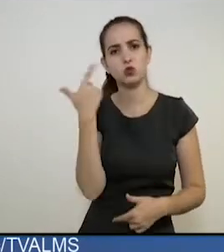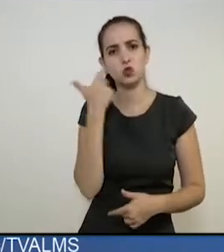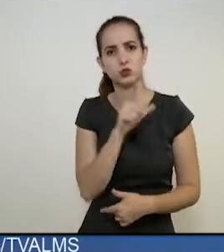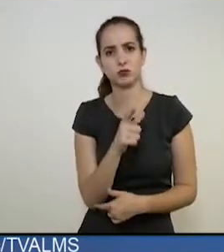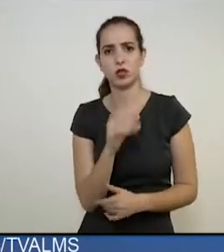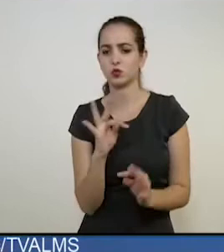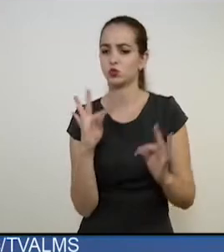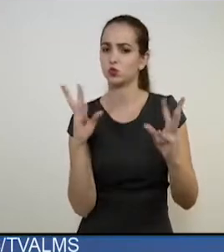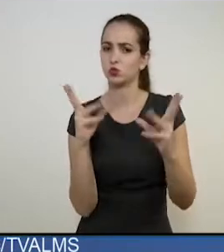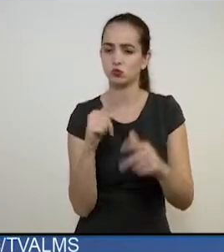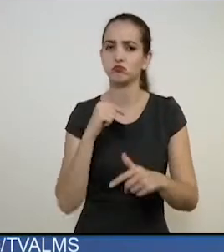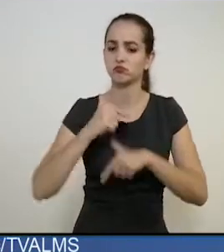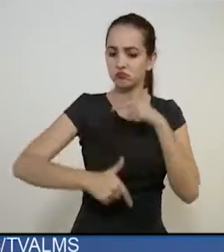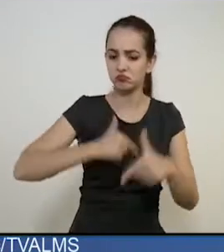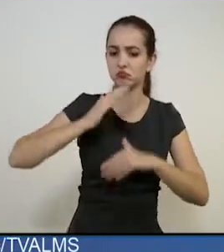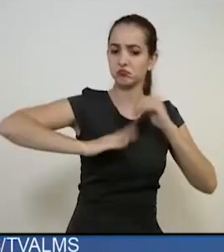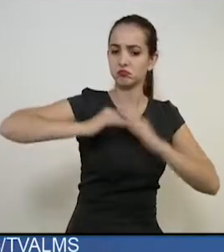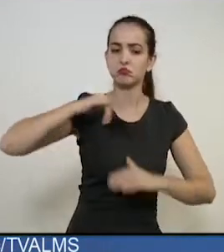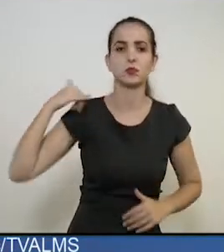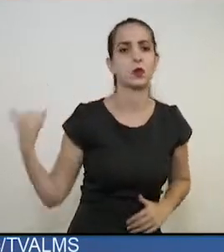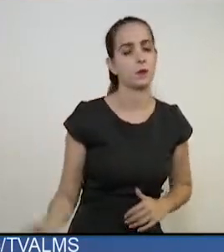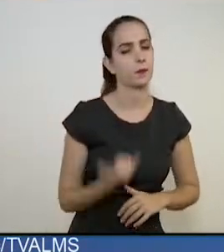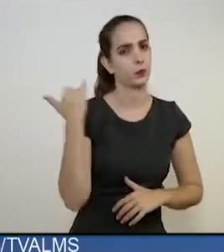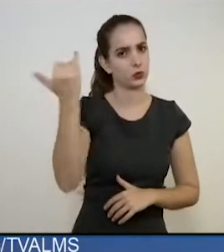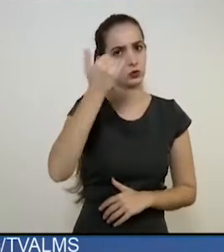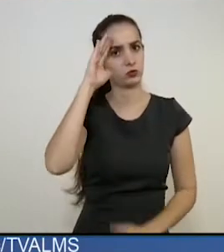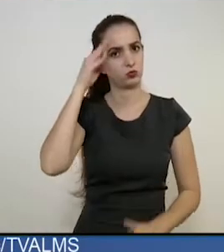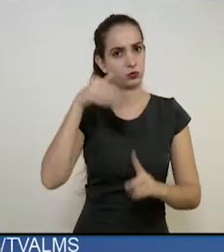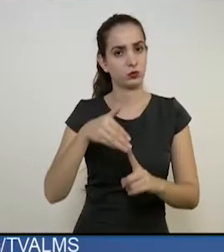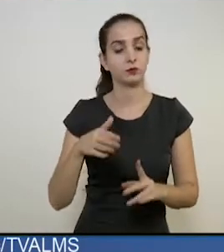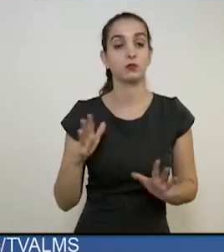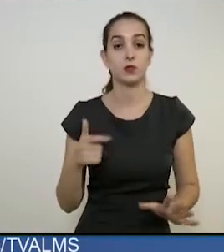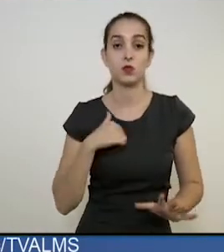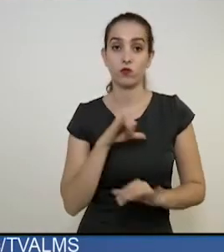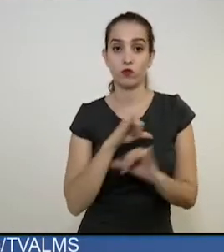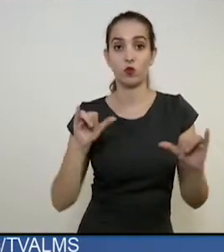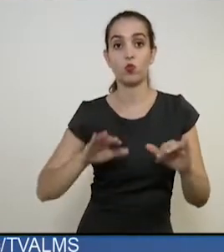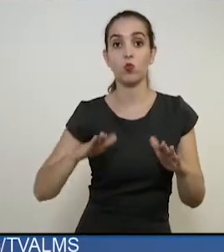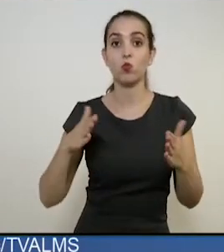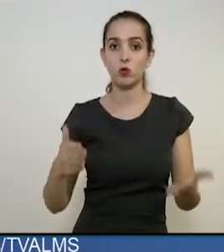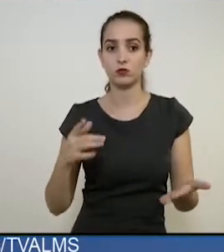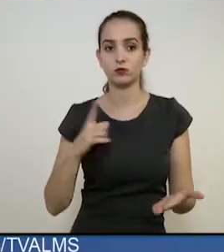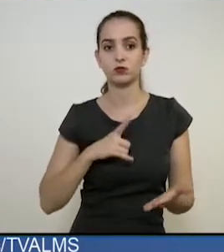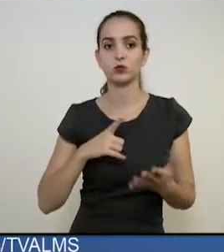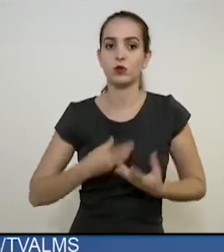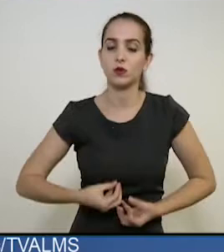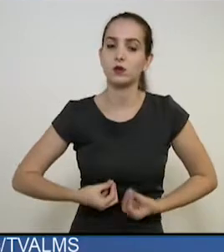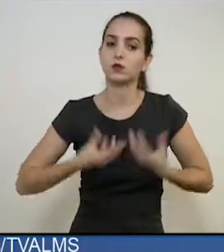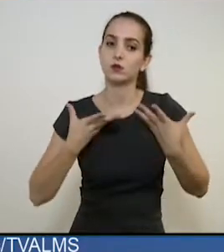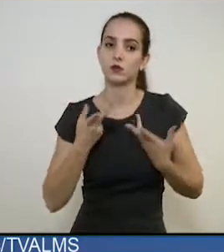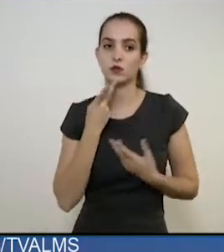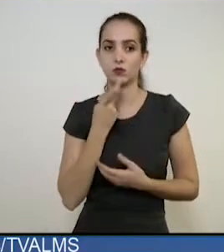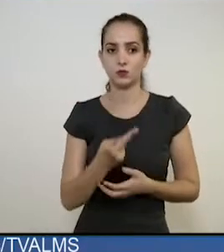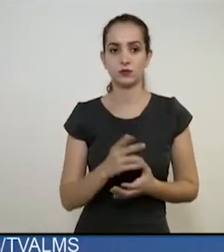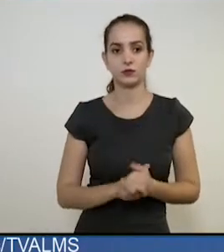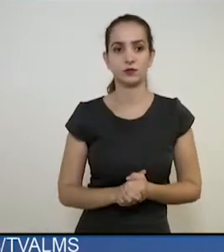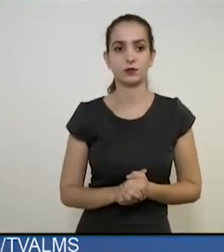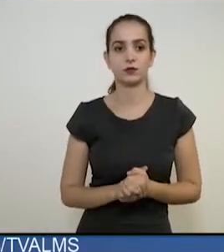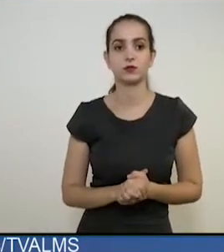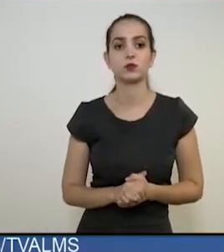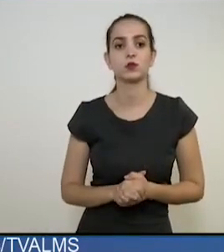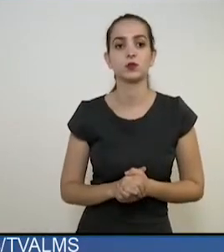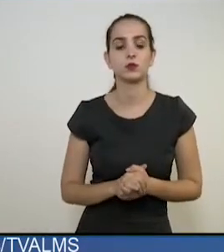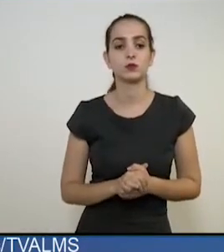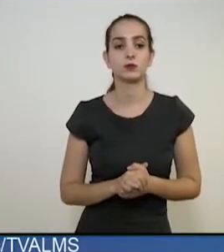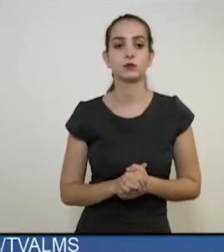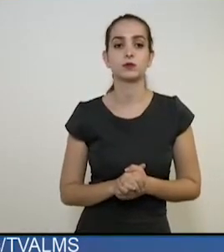extremamente importante. E eu dizia, deputada Mara, que quando naquela figura de expressão que diz que atrás